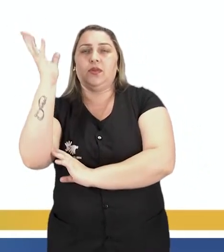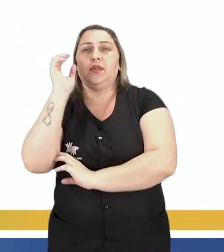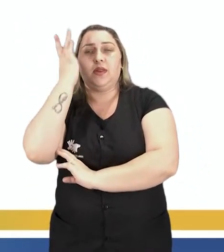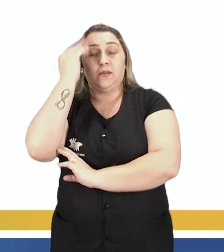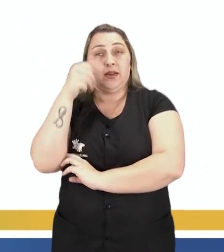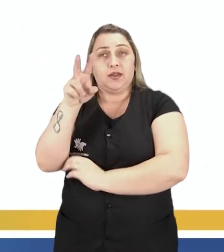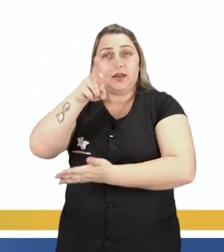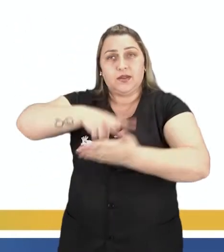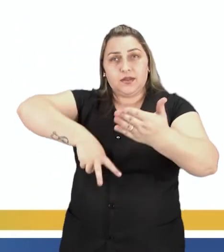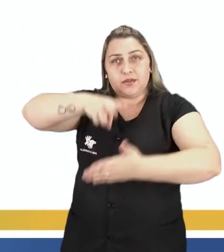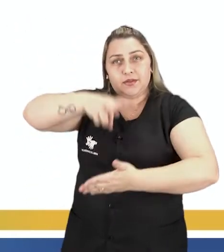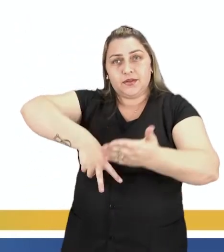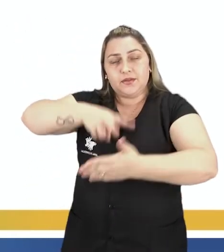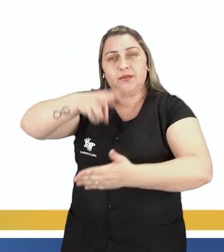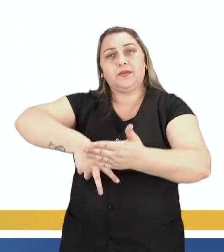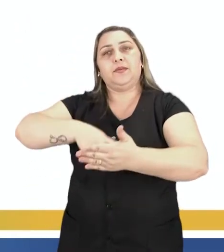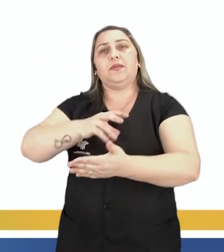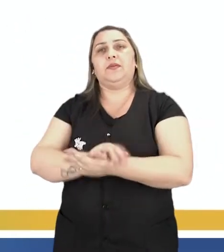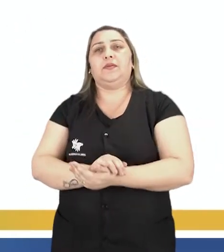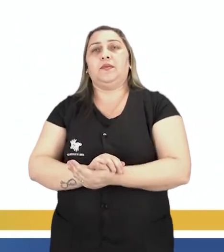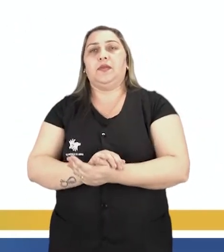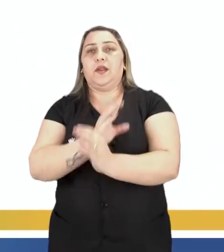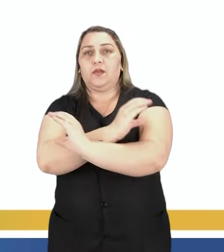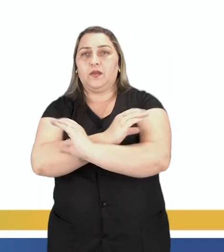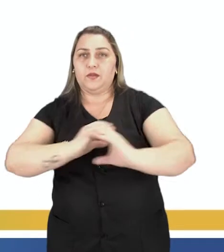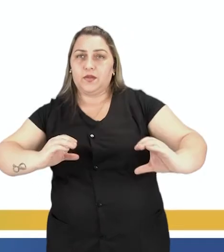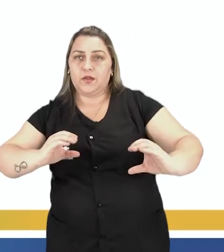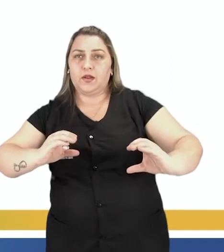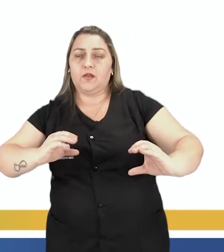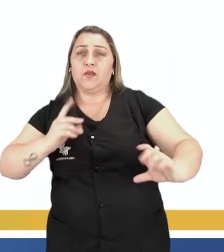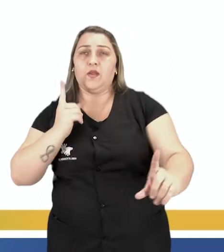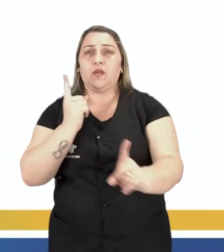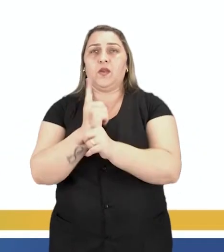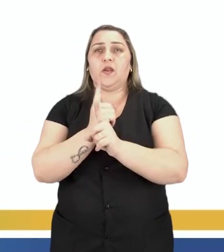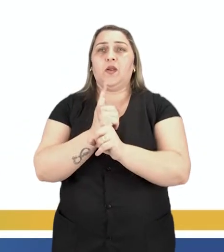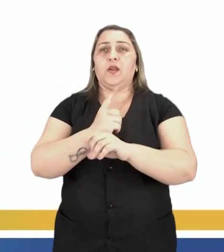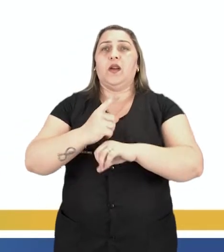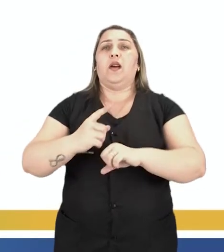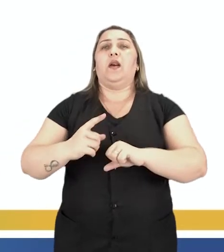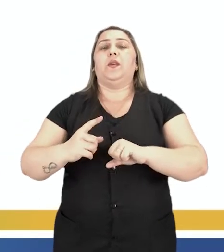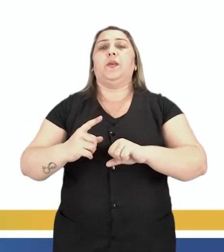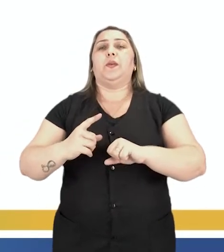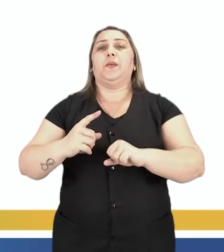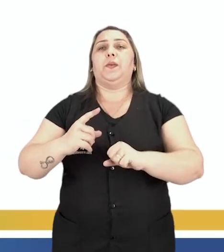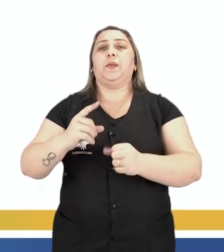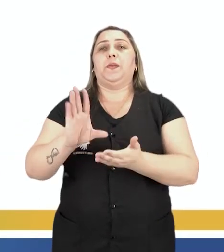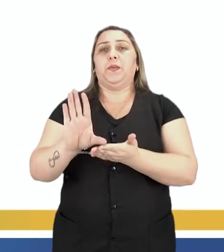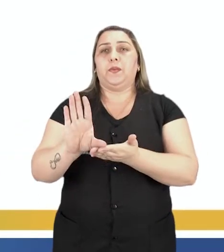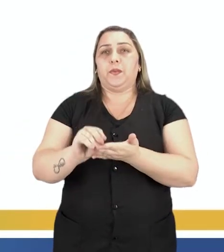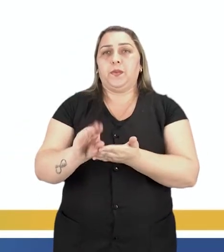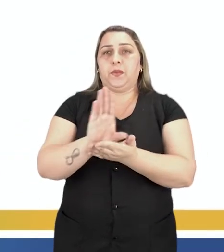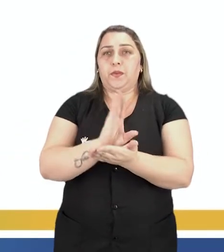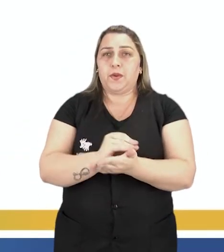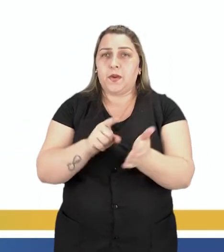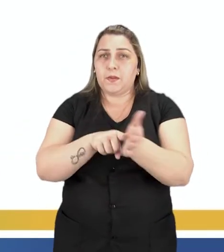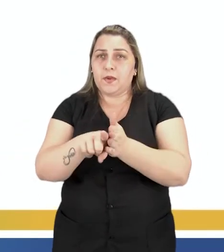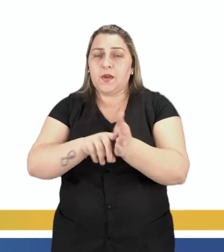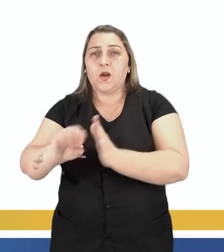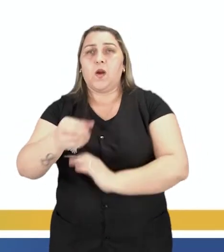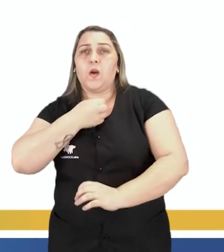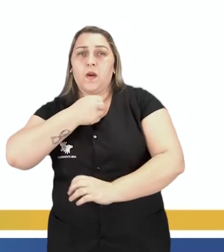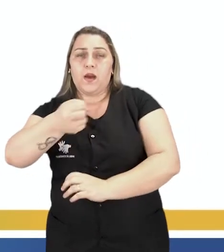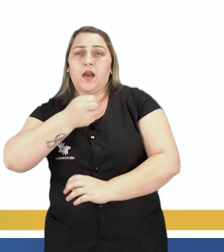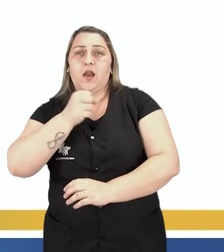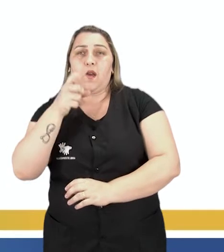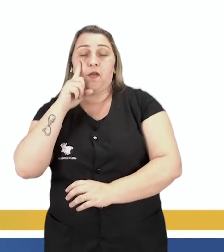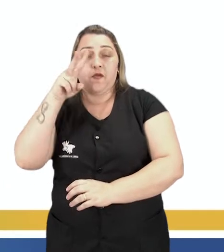que está lendo, se o que você está lendo é confiável. Ao encontrar um artigo, pesquisa ou mesmo reportagem,